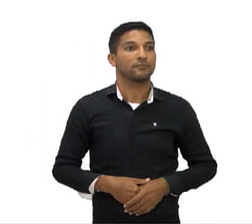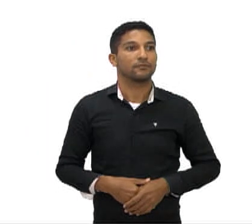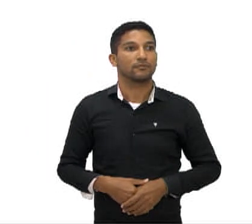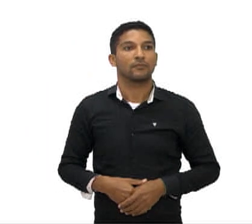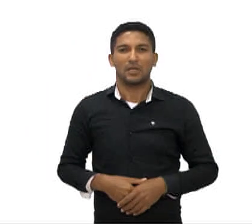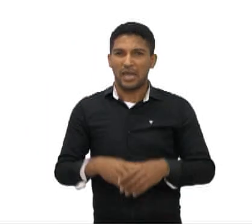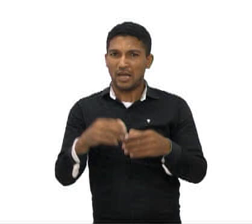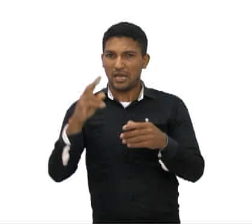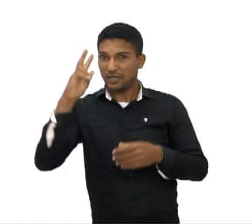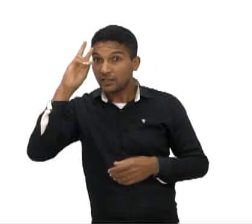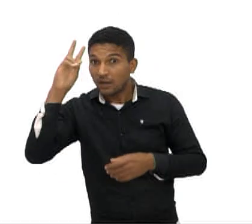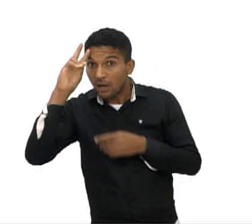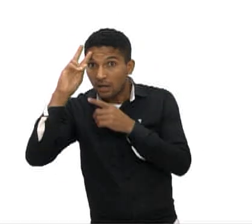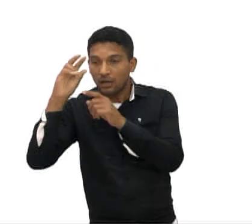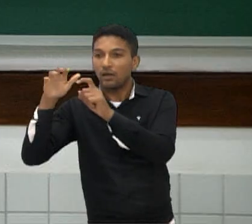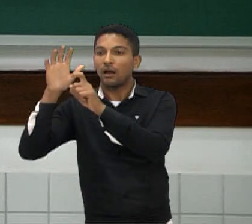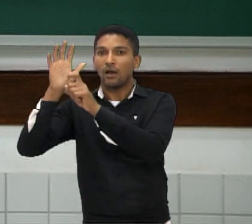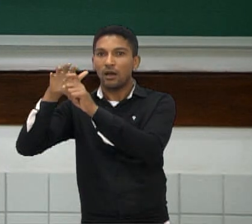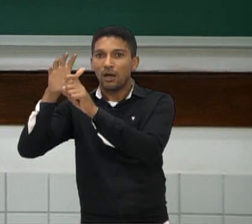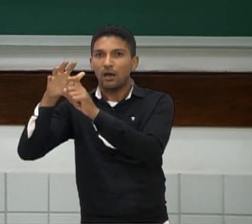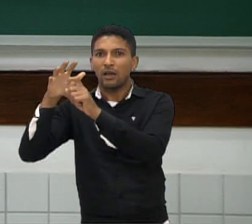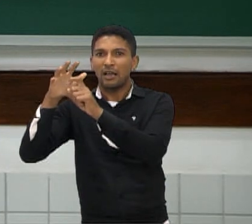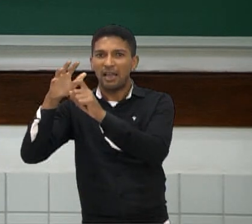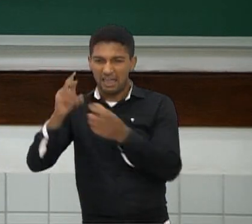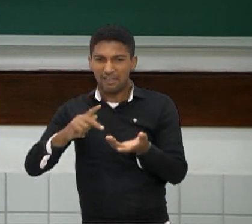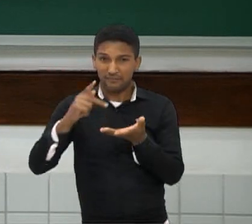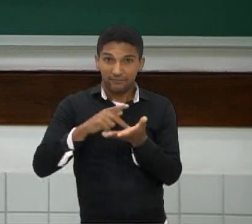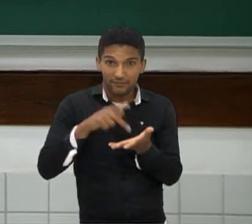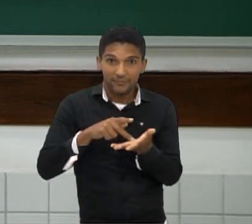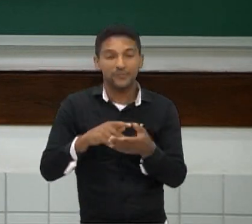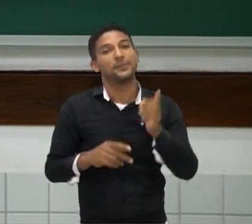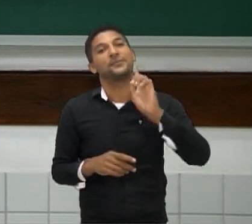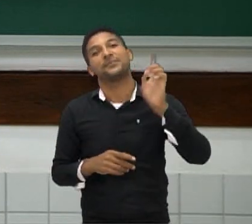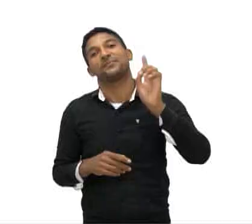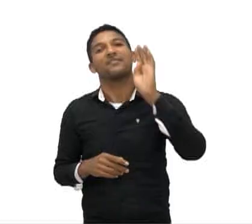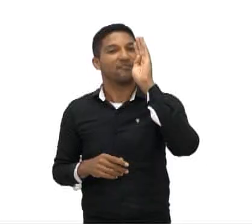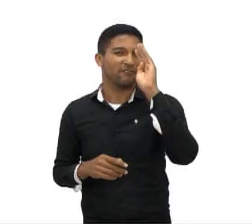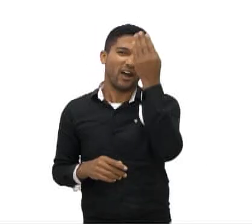verídica. Falso, lenda, no es verdad. ¿Sí?